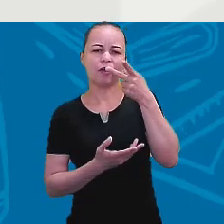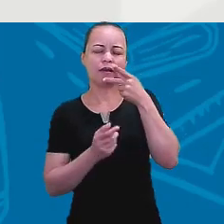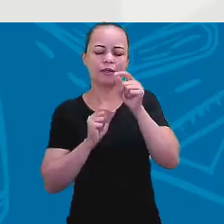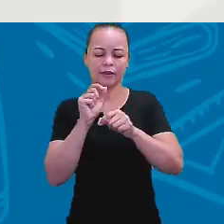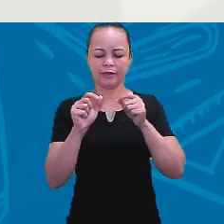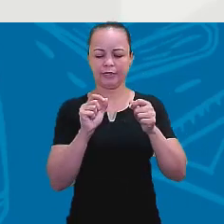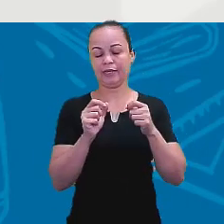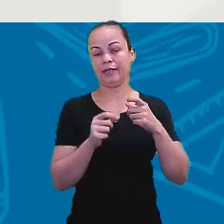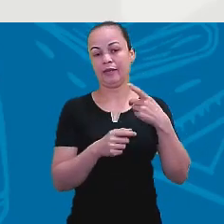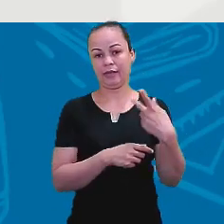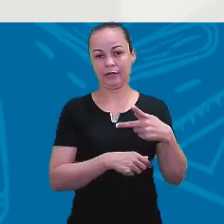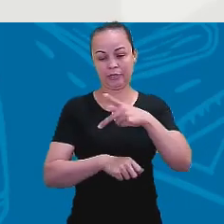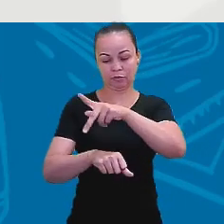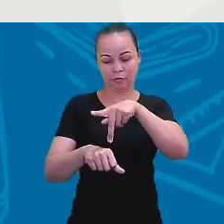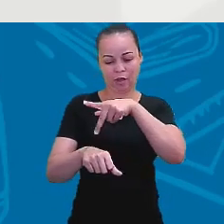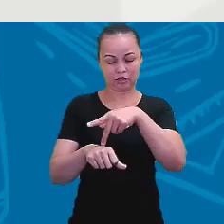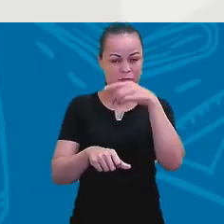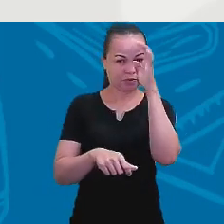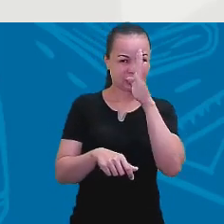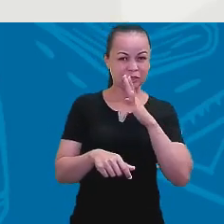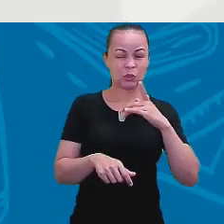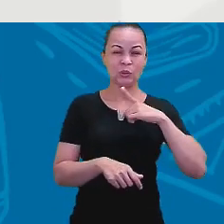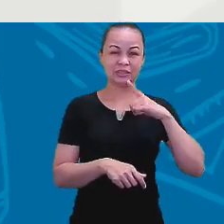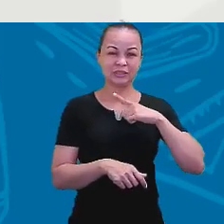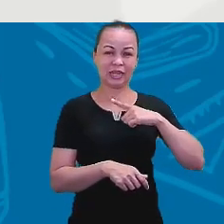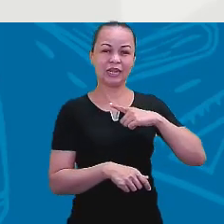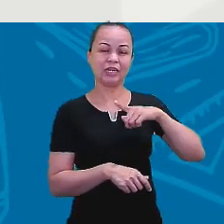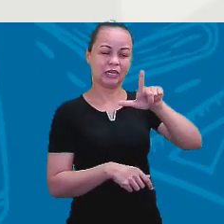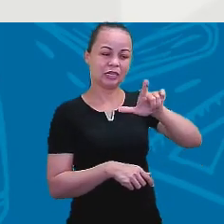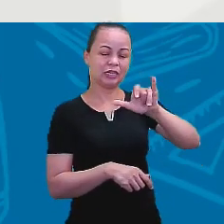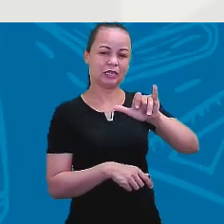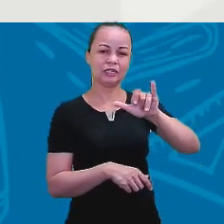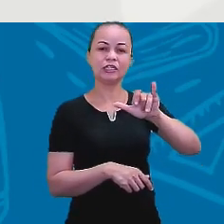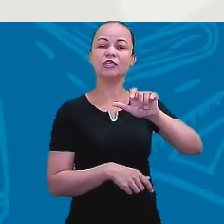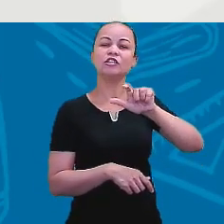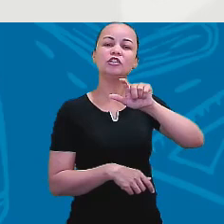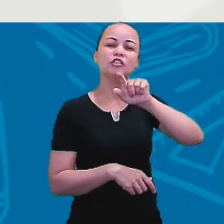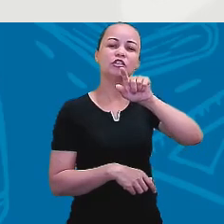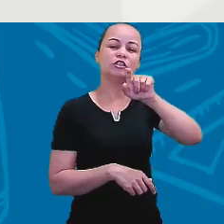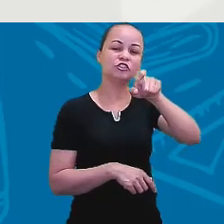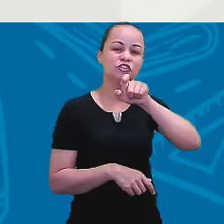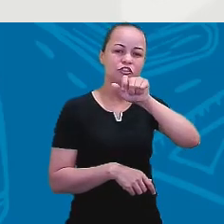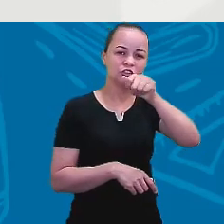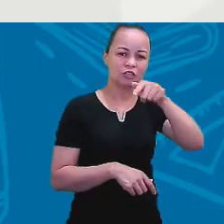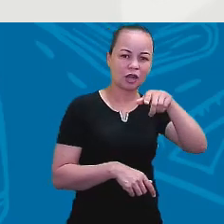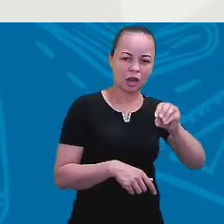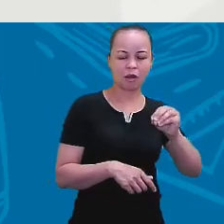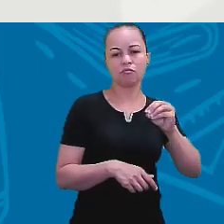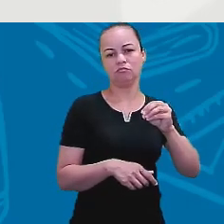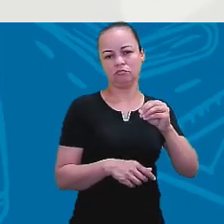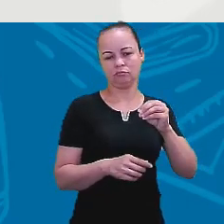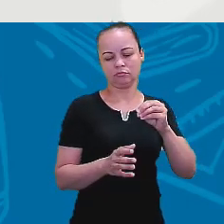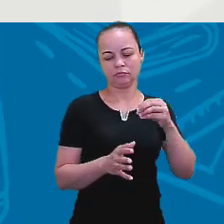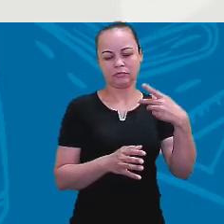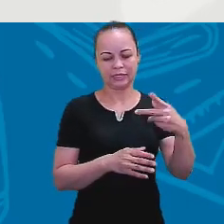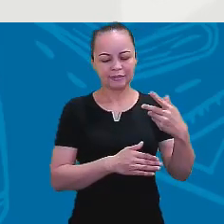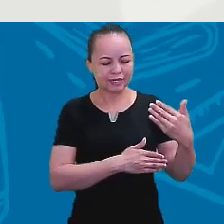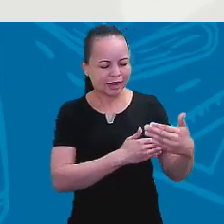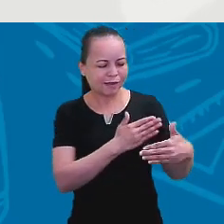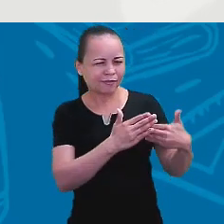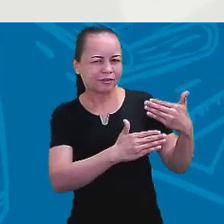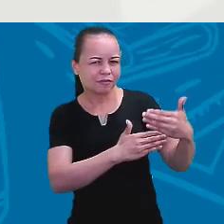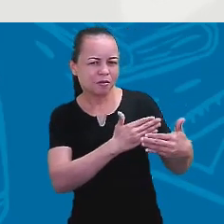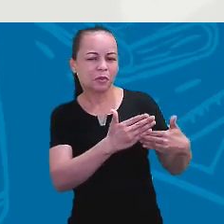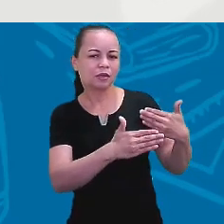lixões, né, que é quando aquele lixo fica a céu aberto, né? A gente tem que gradativamente